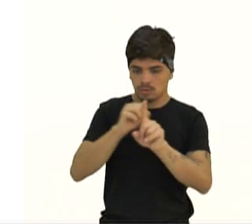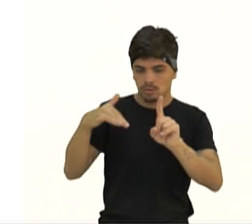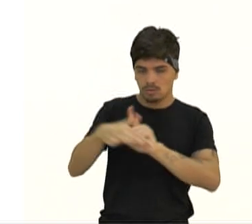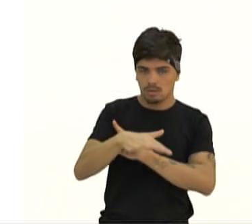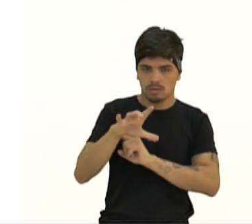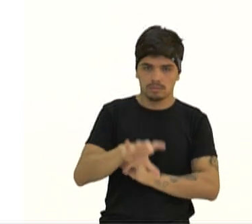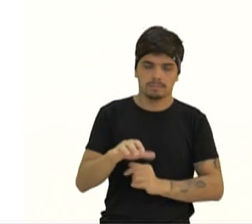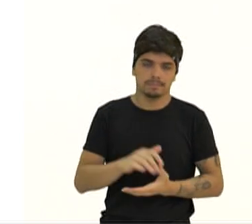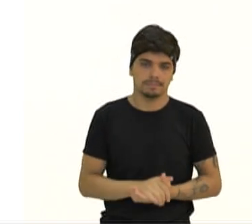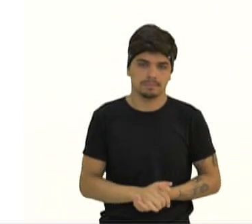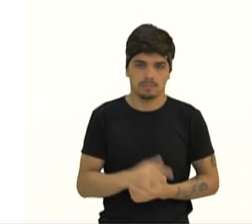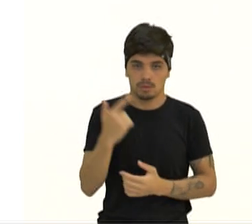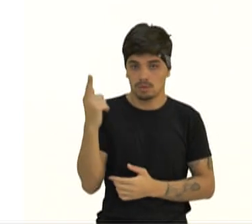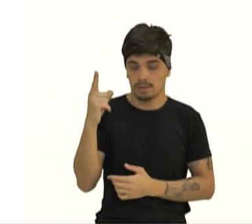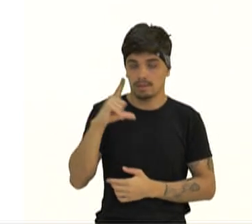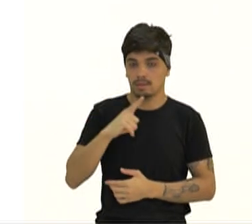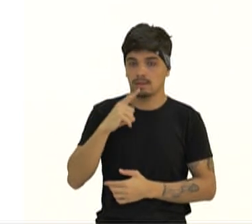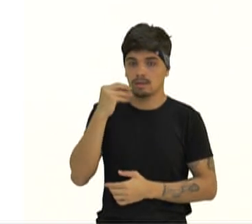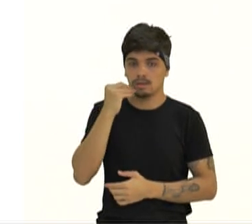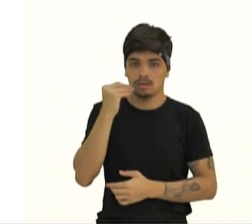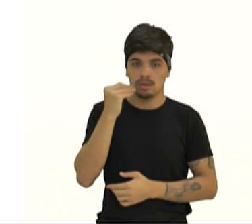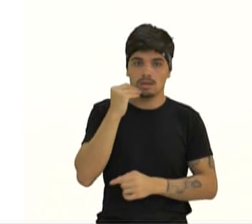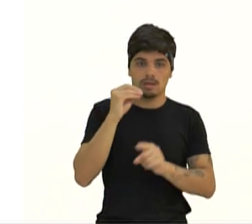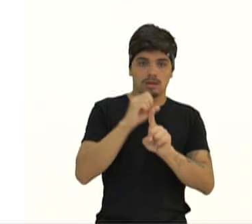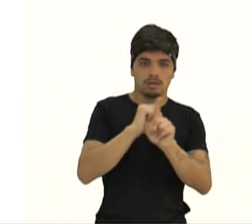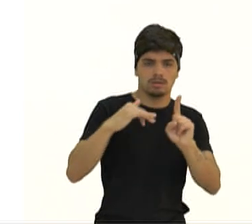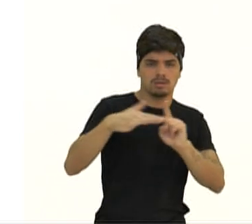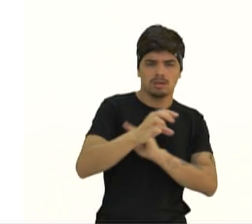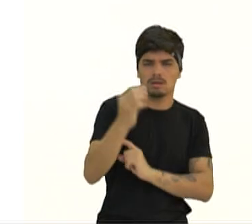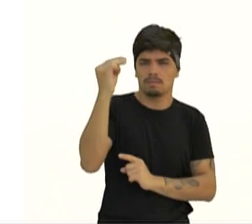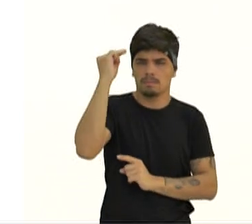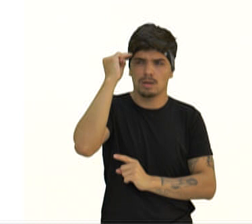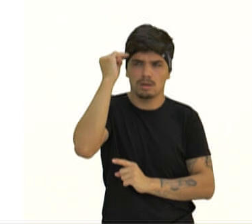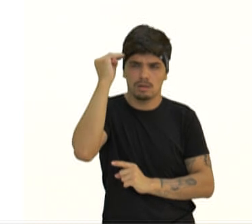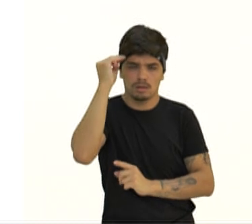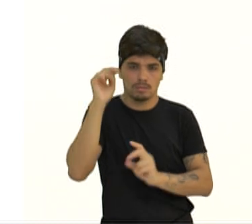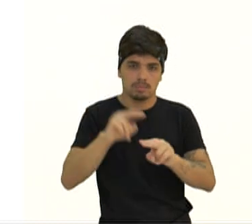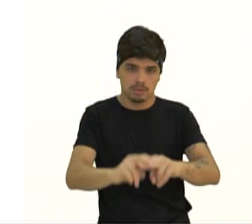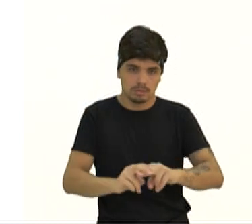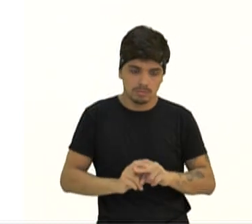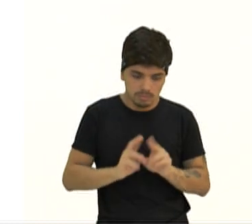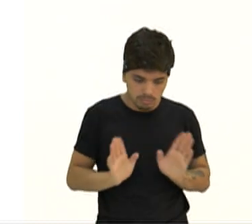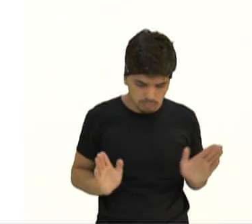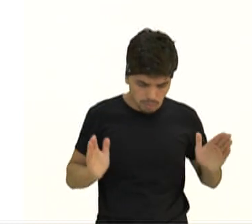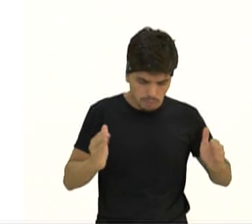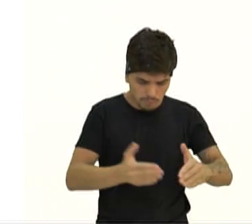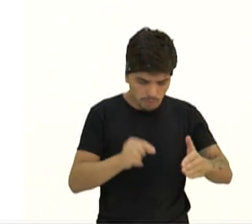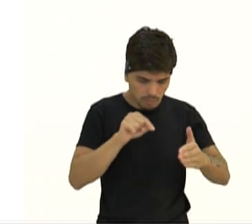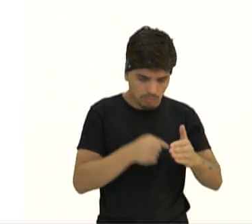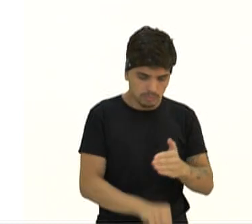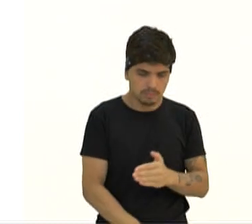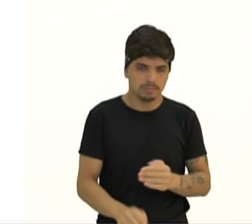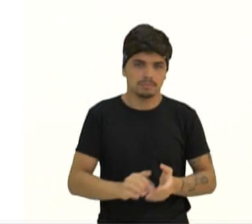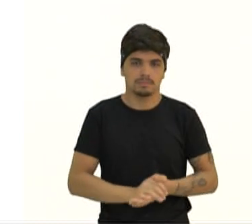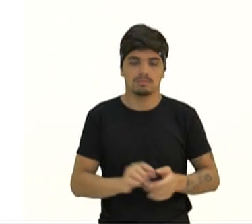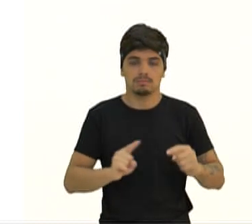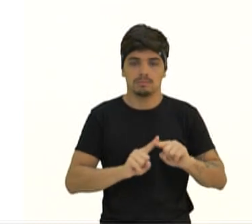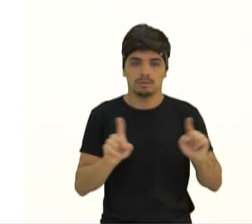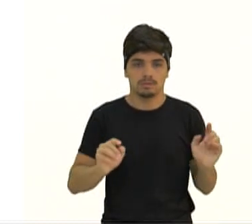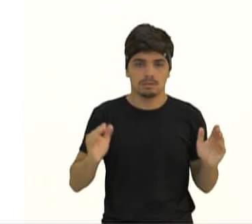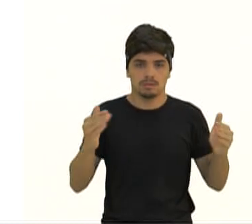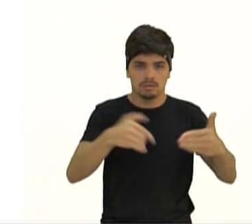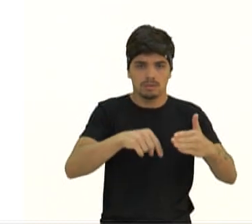então ele tenta organizar a sociedade na mente dele por meio do hiperfoco esse hiperfoco